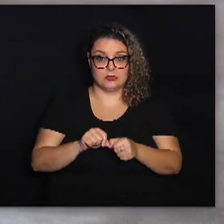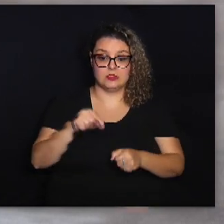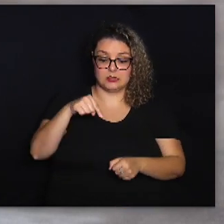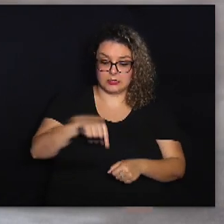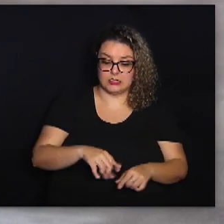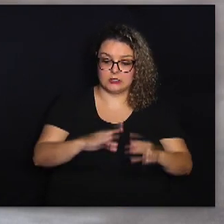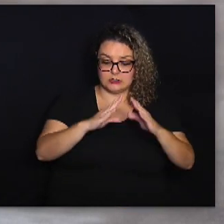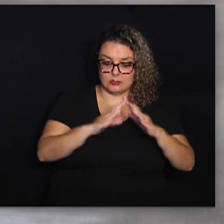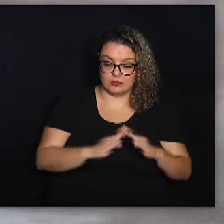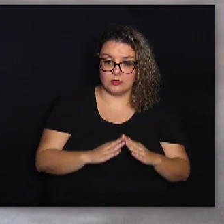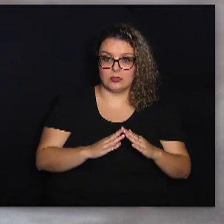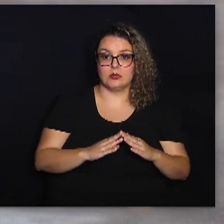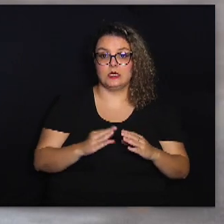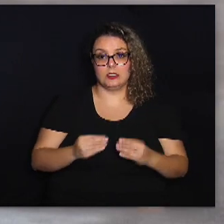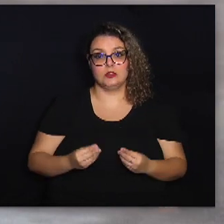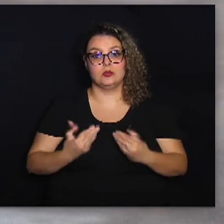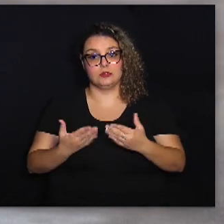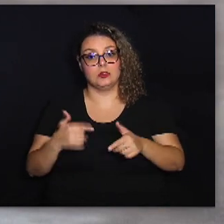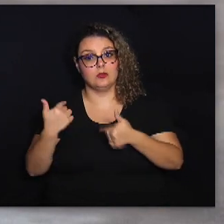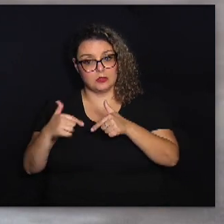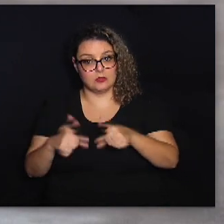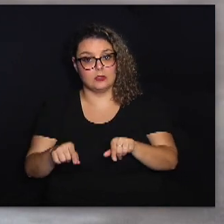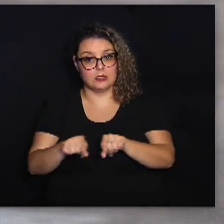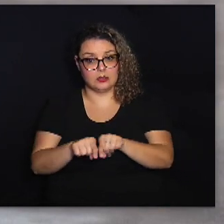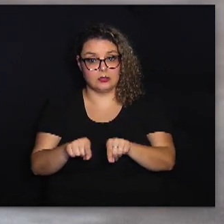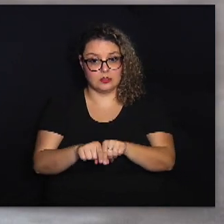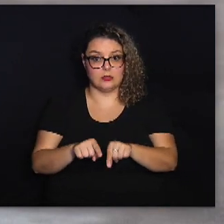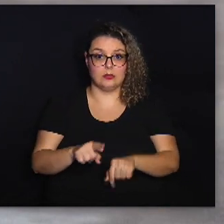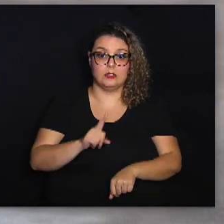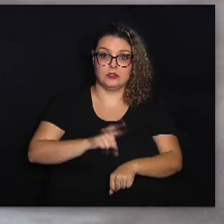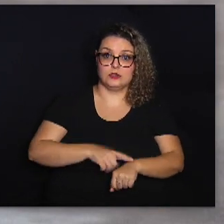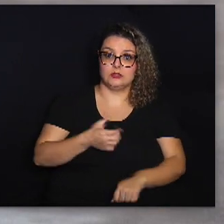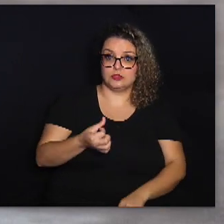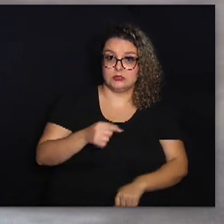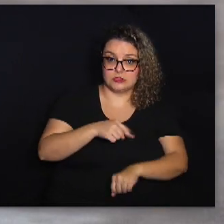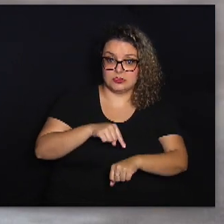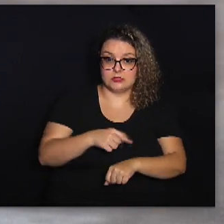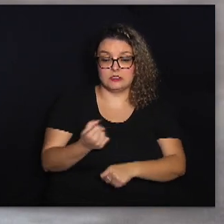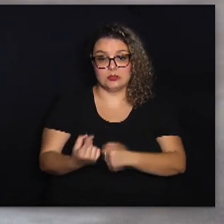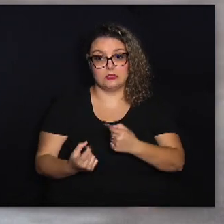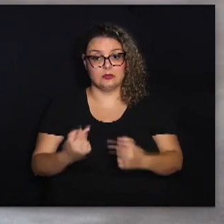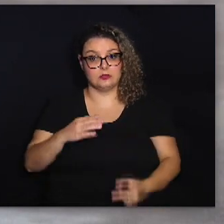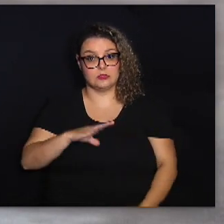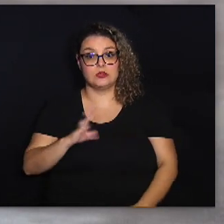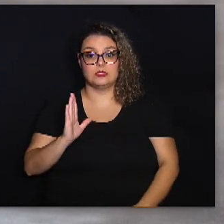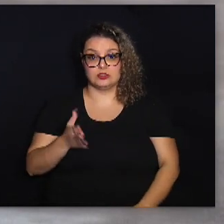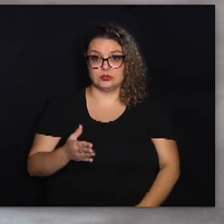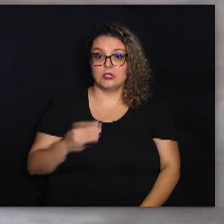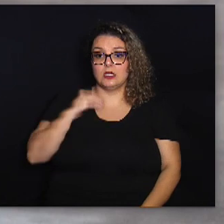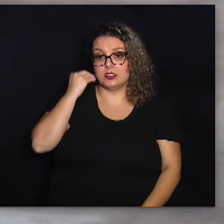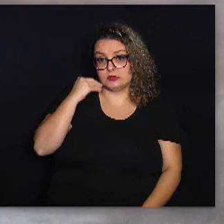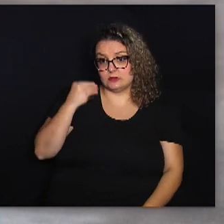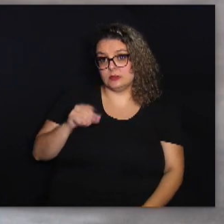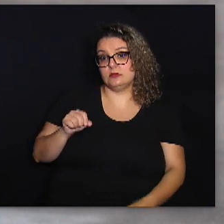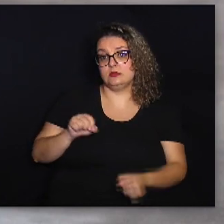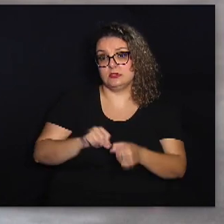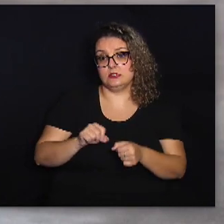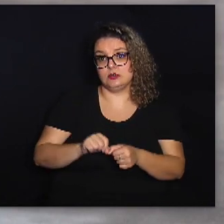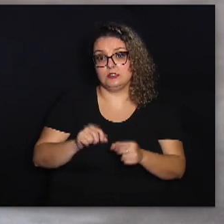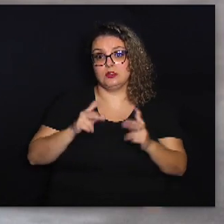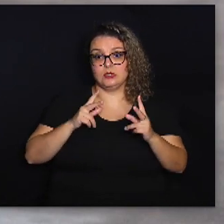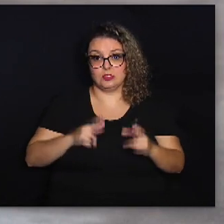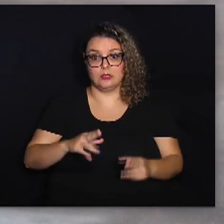moradia. Seria oferecido um emprego também, né, no período de 6 horas. Tem algumas cidades aqui que já estão tendo essa experiência, como a cidade